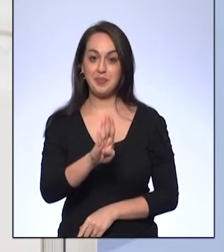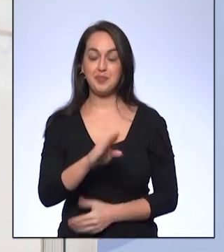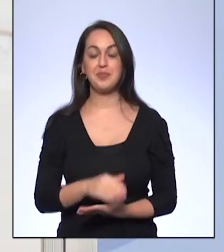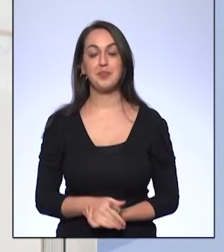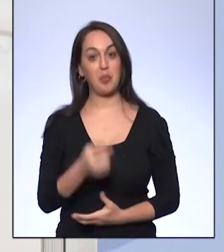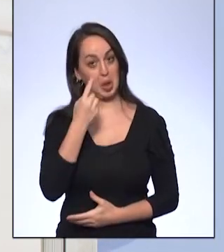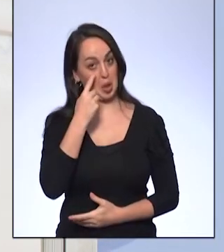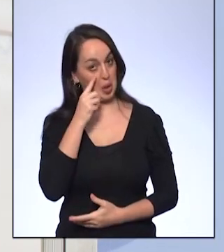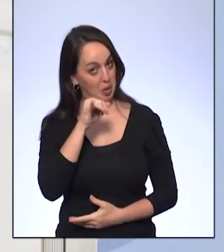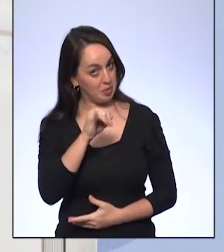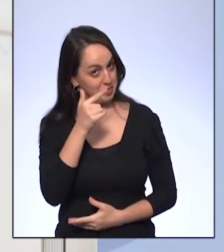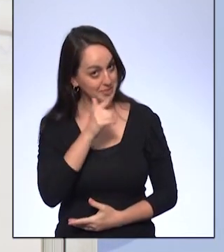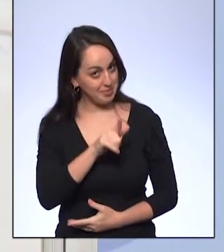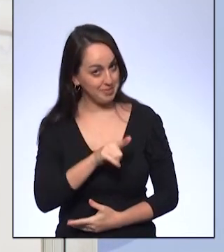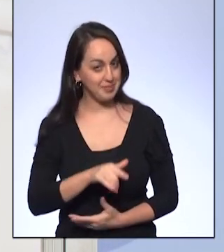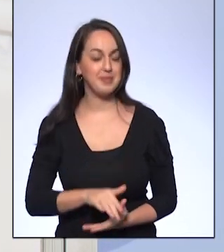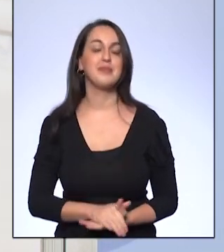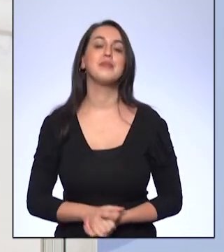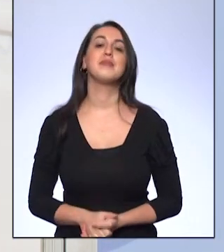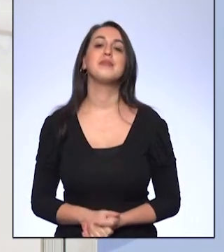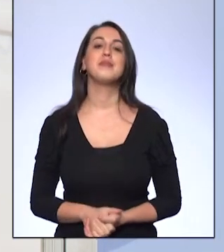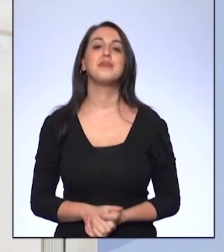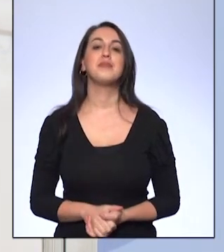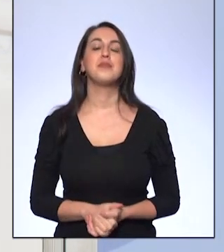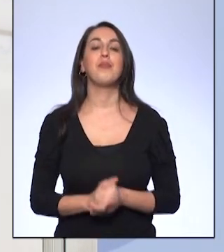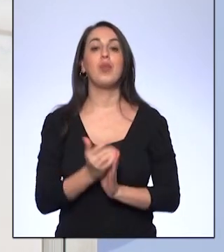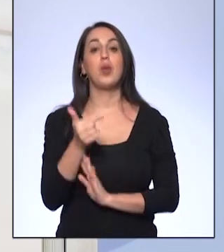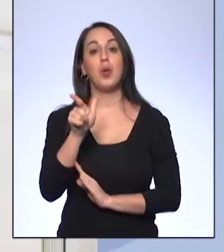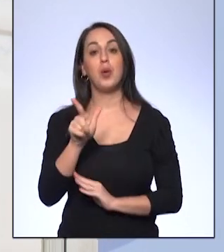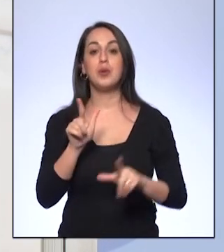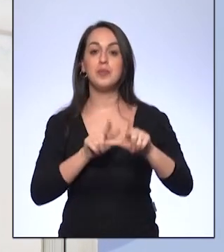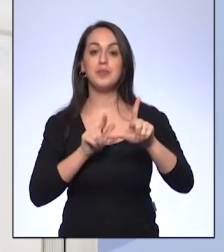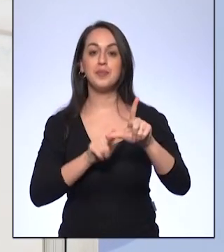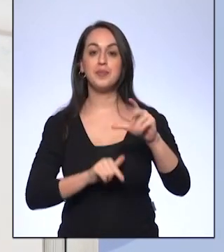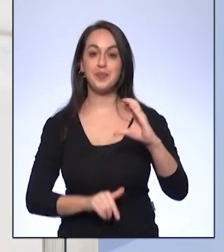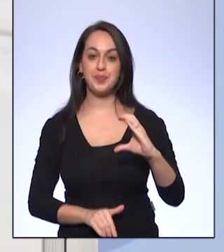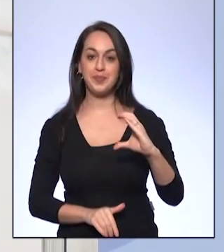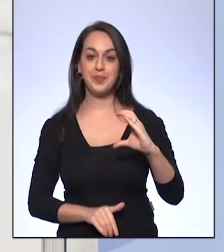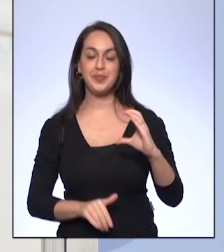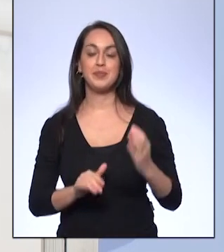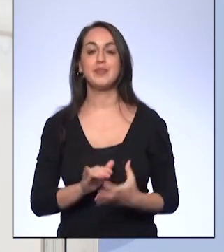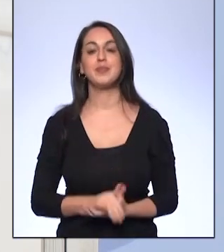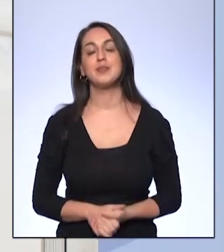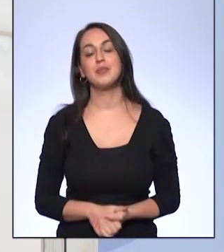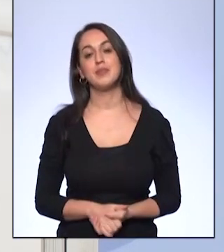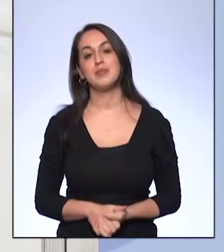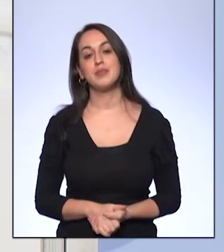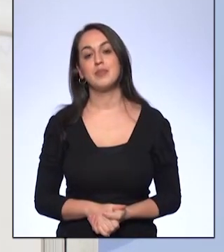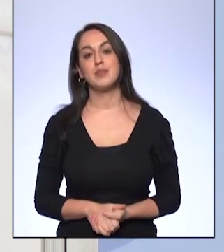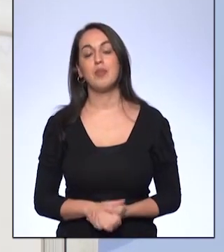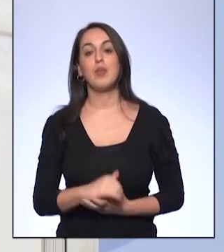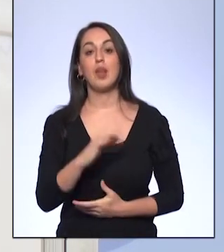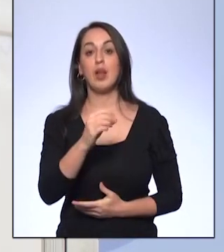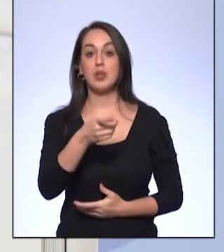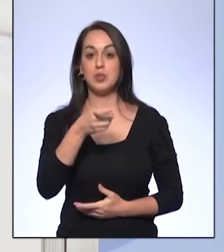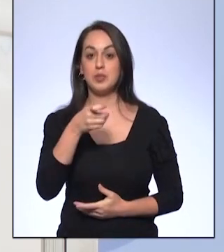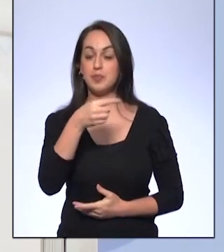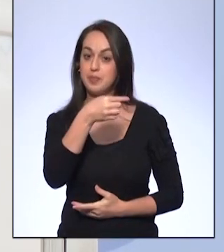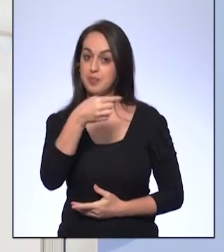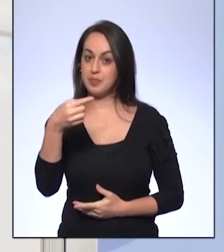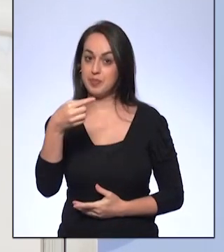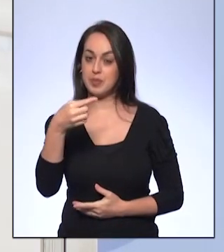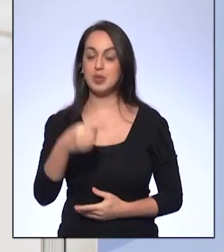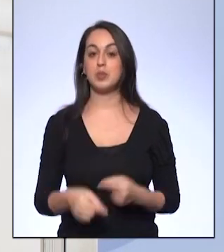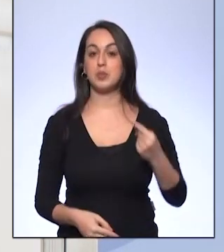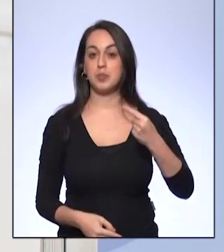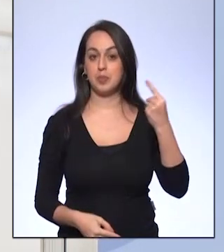se você acertou. Vamos para a letra C. Então, vamos lá. X menos,